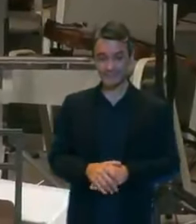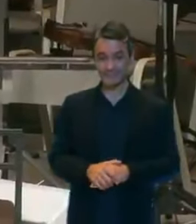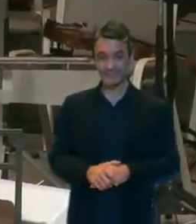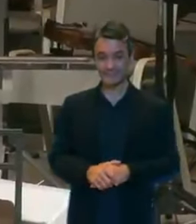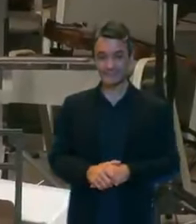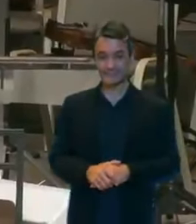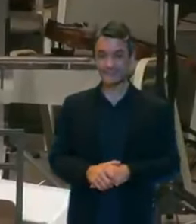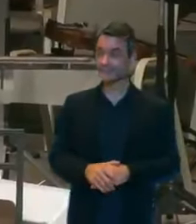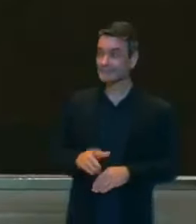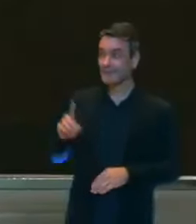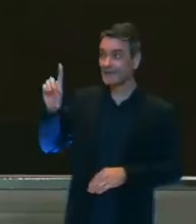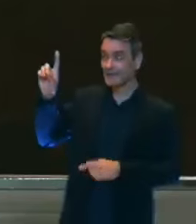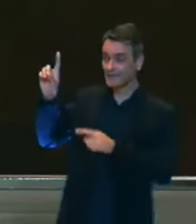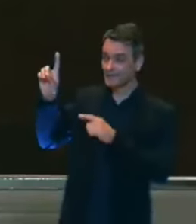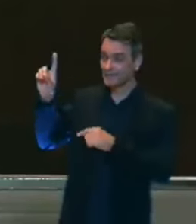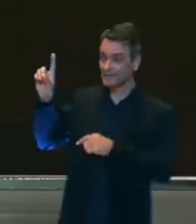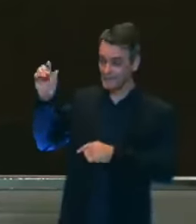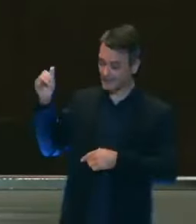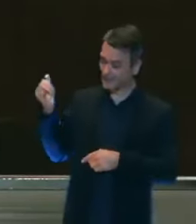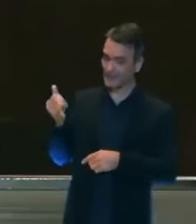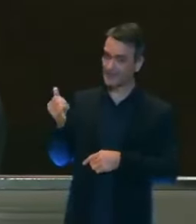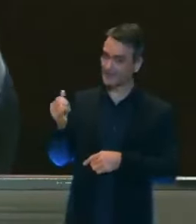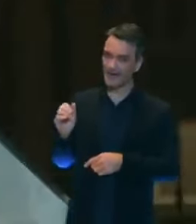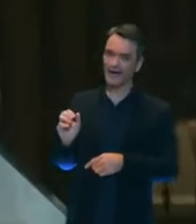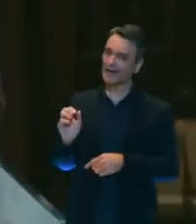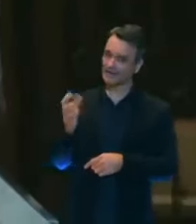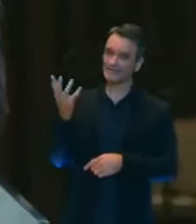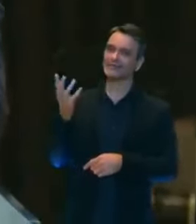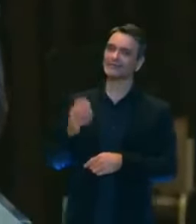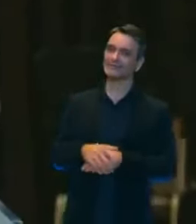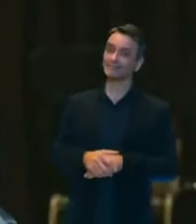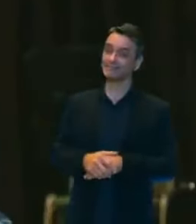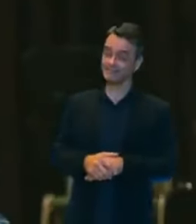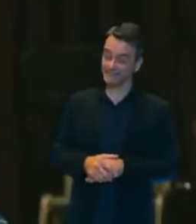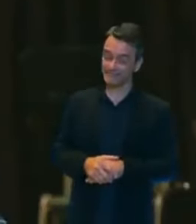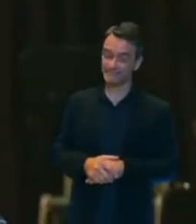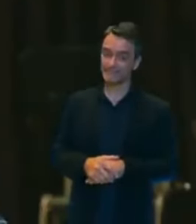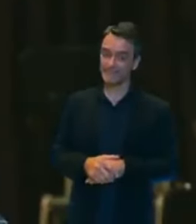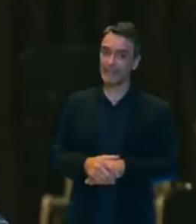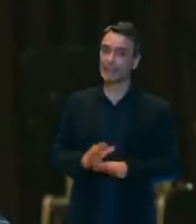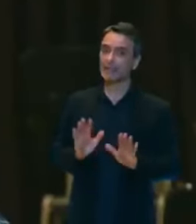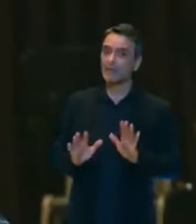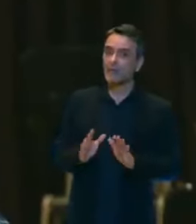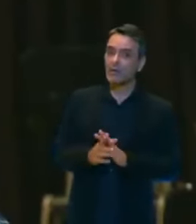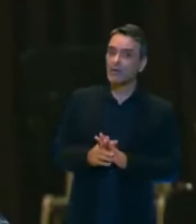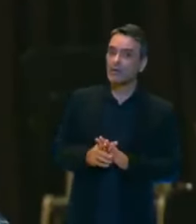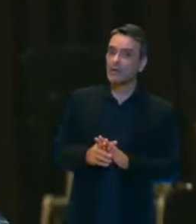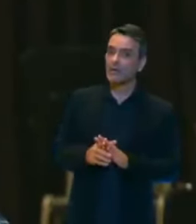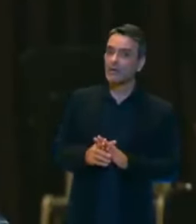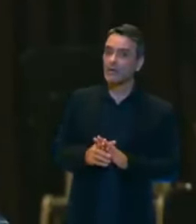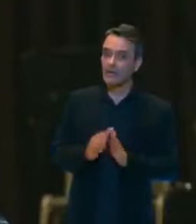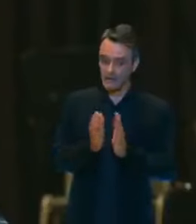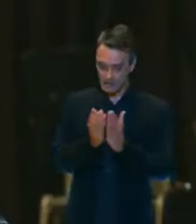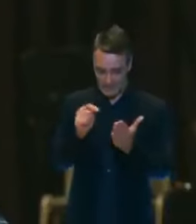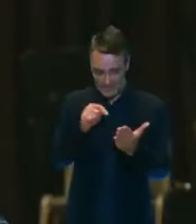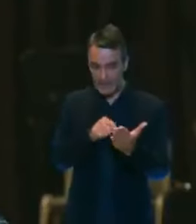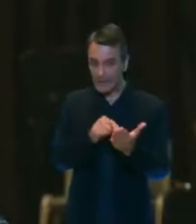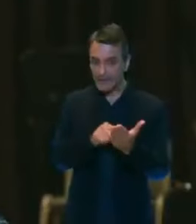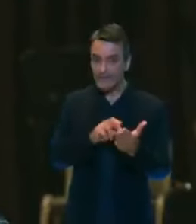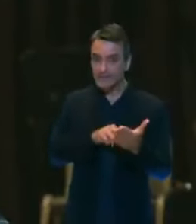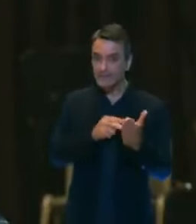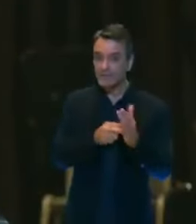O que ele diz acontece. E sabe o que eu acho mais tremendo? Que a palavra aqui também significa o